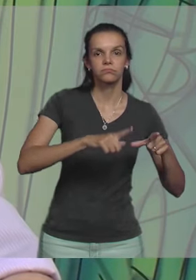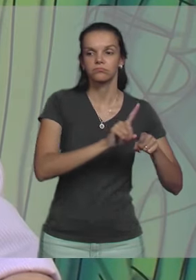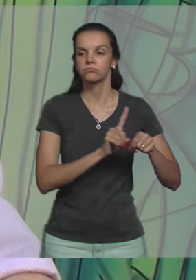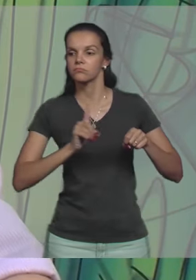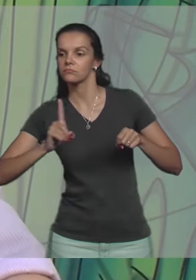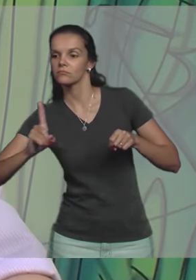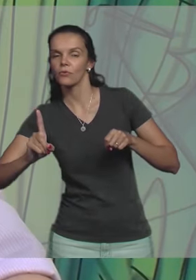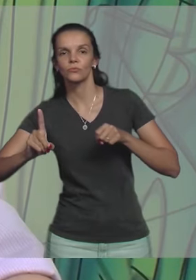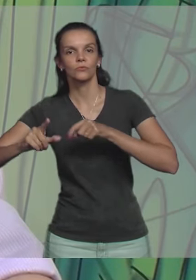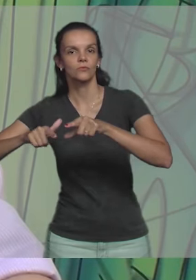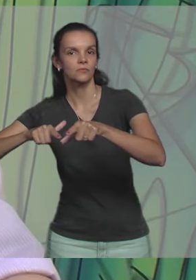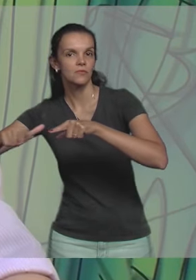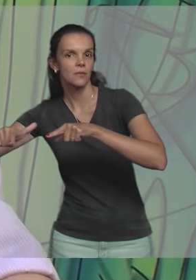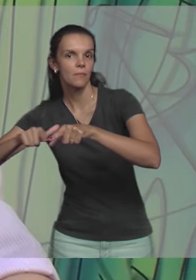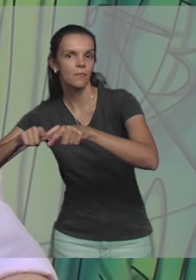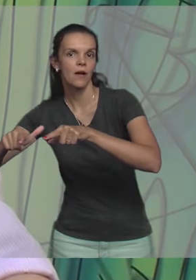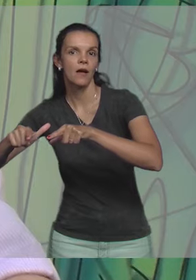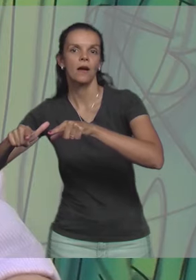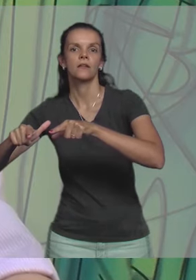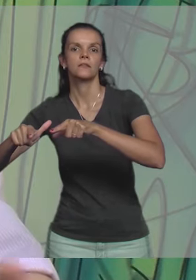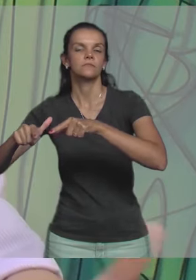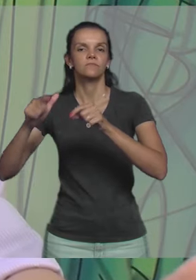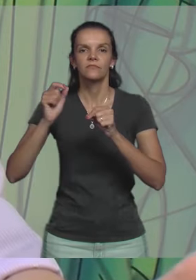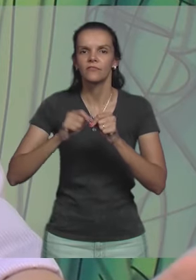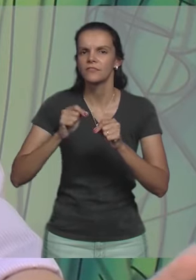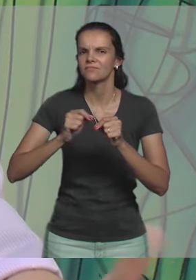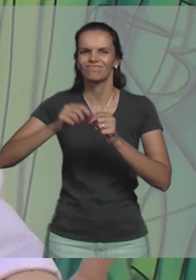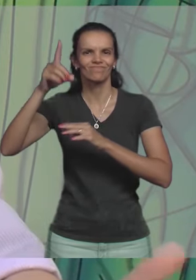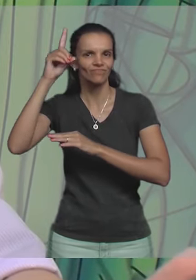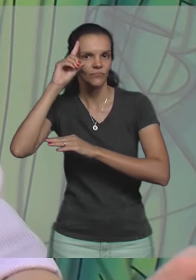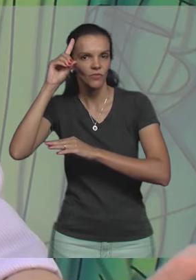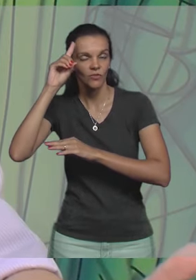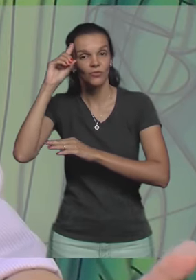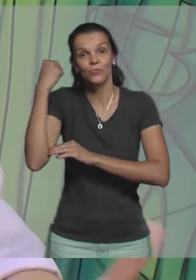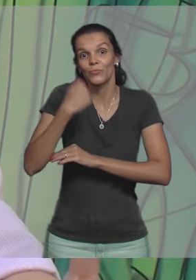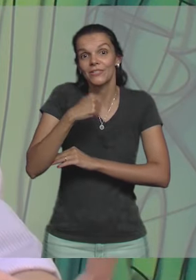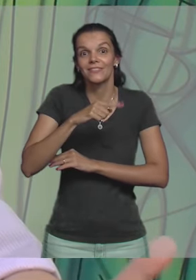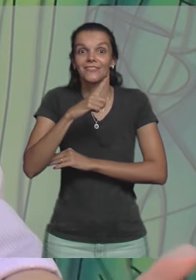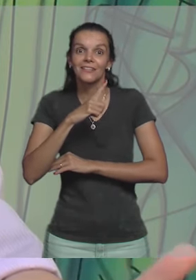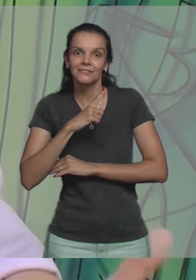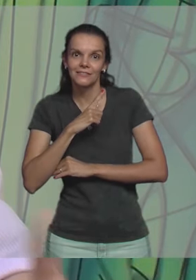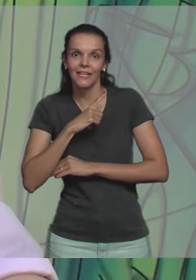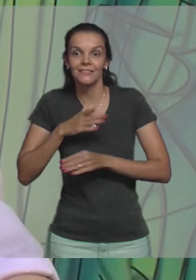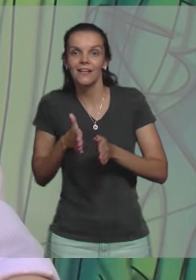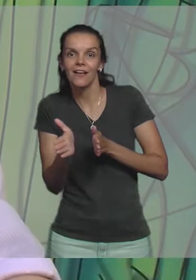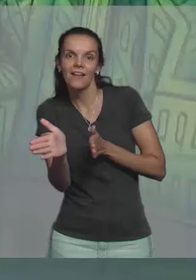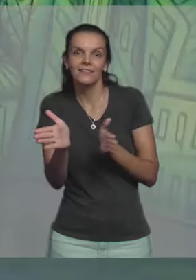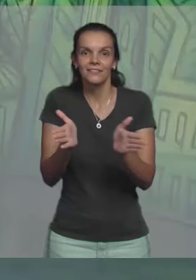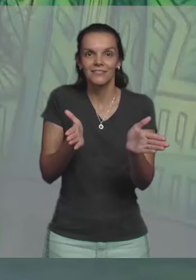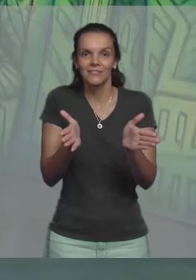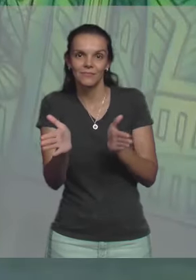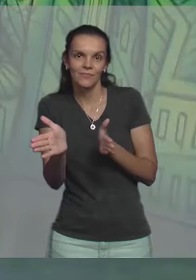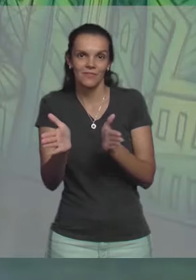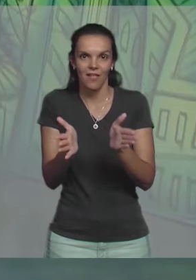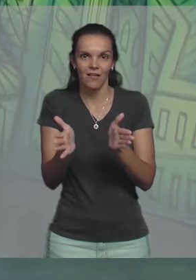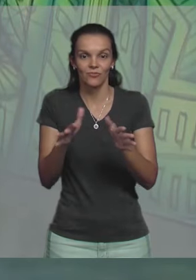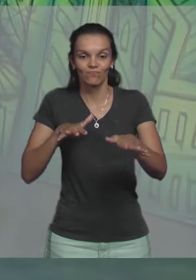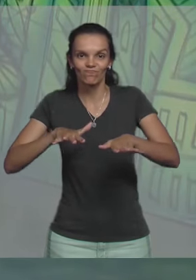o nosso trabalho, para todos os nossos afazeres, nós precisamos ter uma certa mobilidade, nós precisamos de acessibilidade.